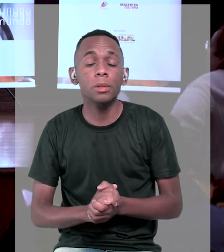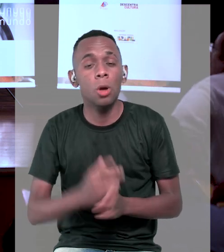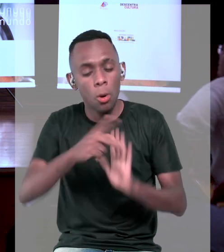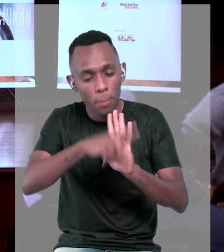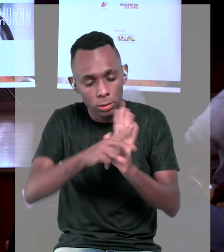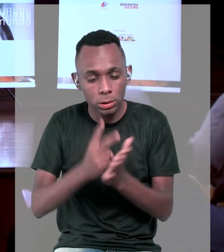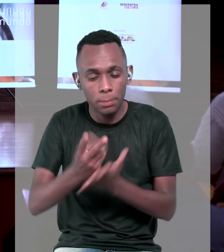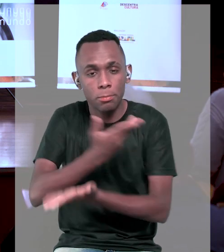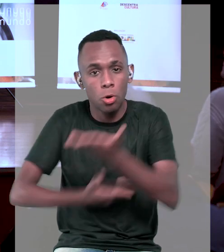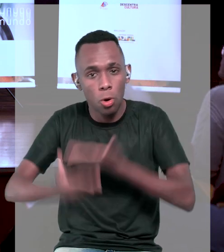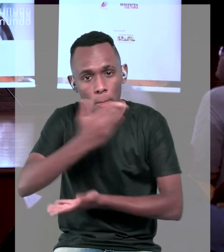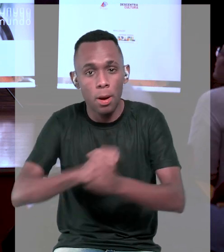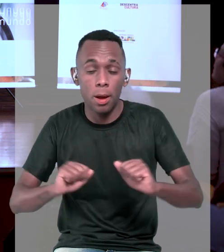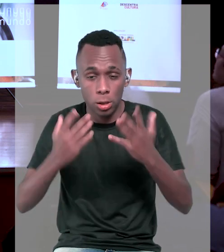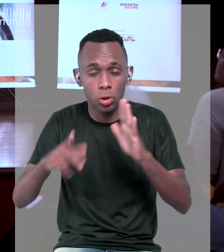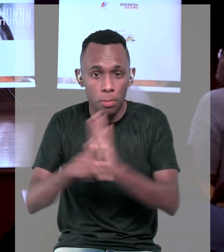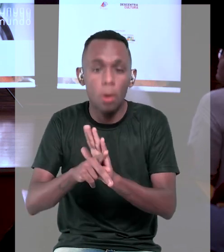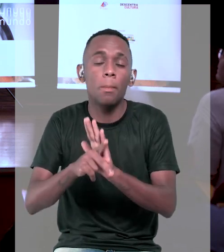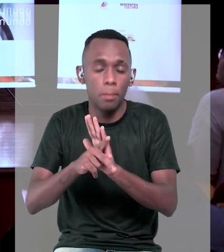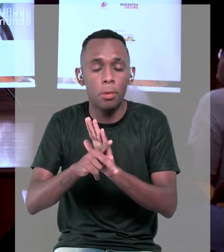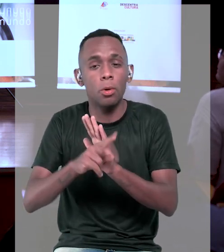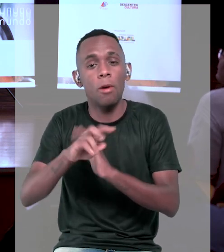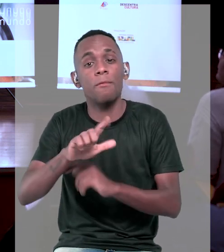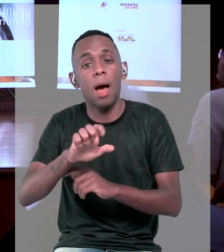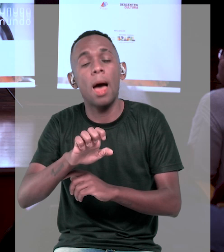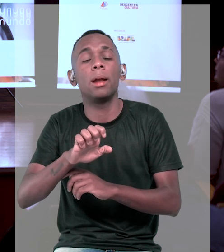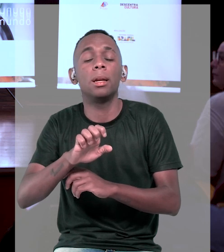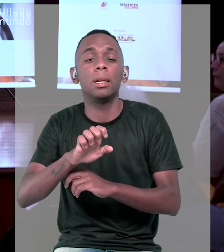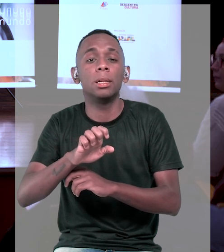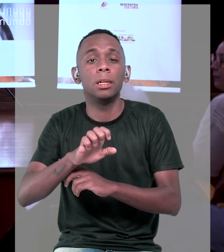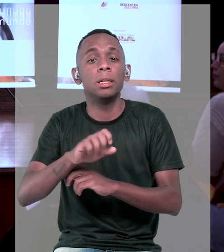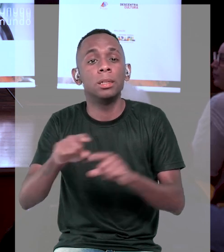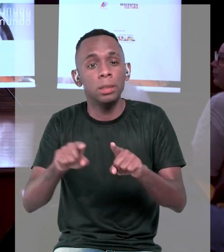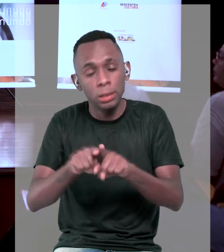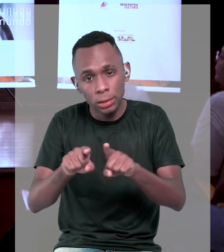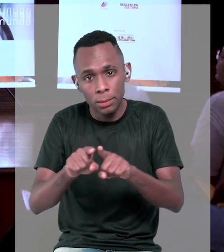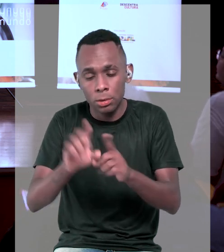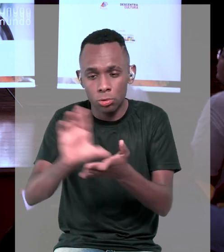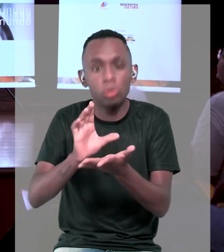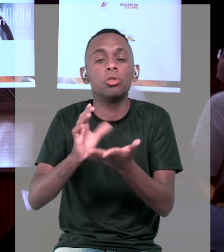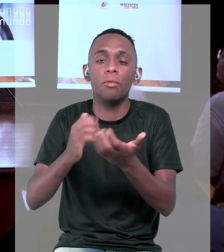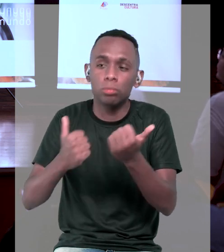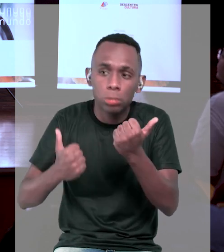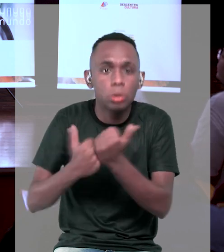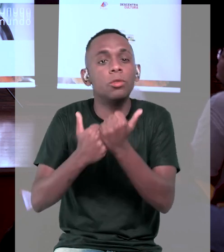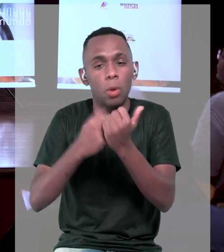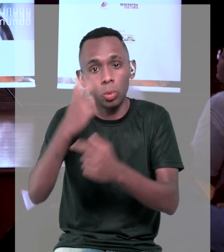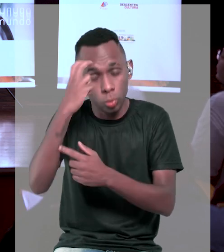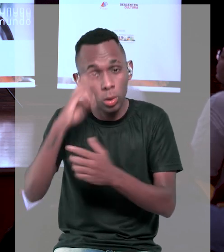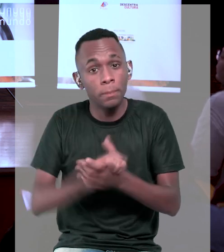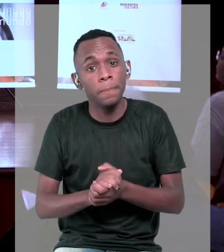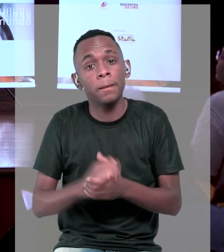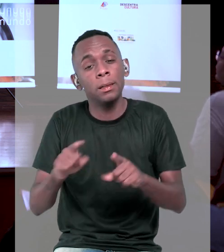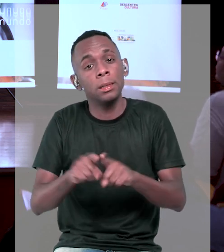uma realização do Instituto Cultural Vale e do Itaú, via Lei Federal de Incentivo à Cultura. Agradeço demais aqui ao